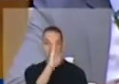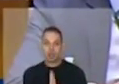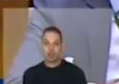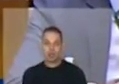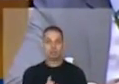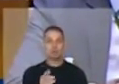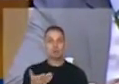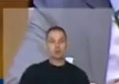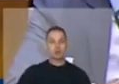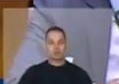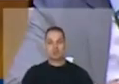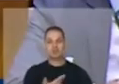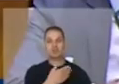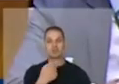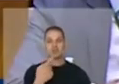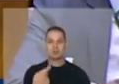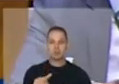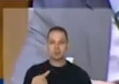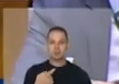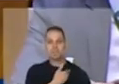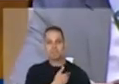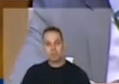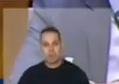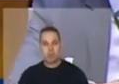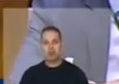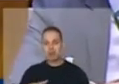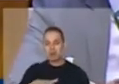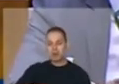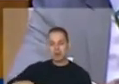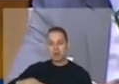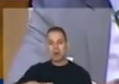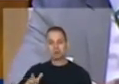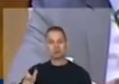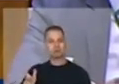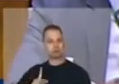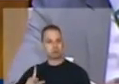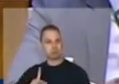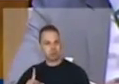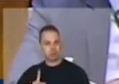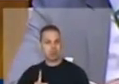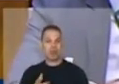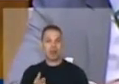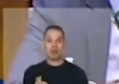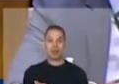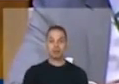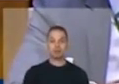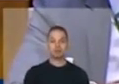público, na elite do setor privado, as riquezas que nós, brasileiros,